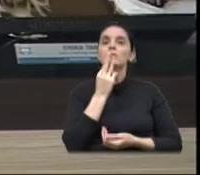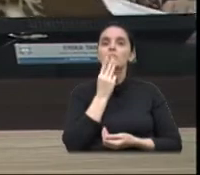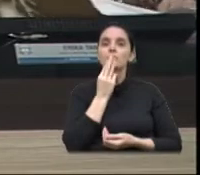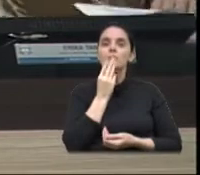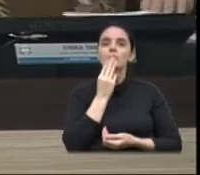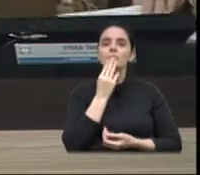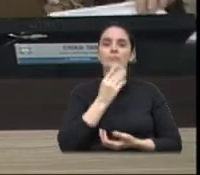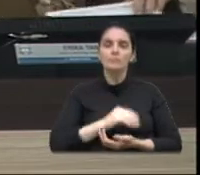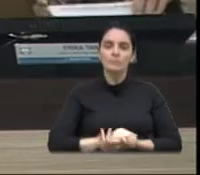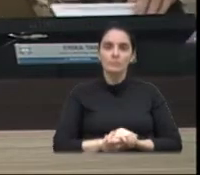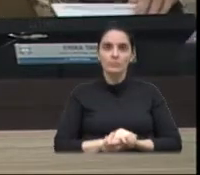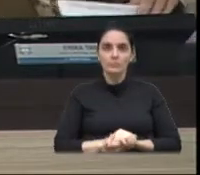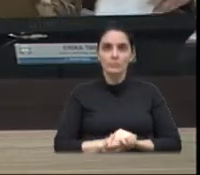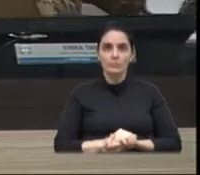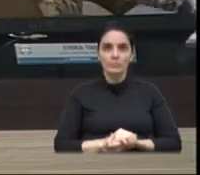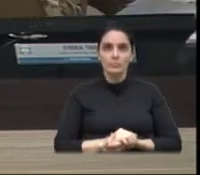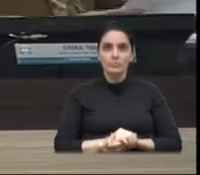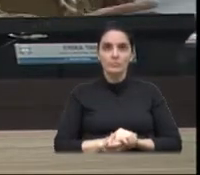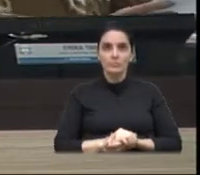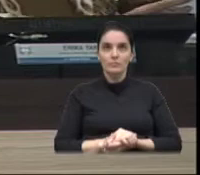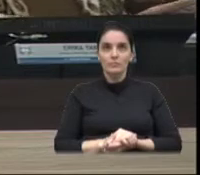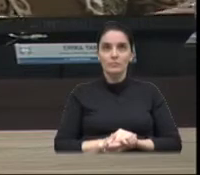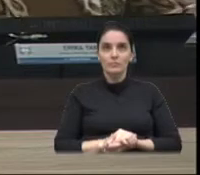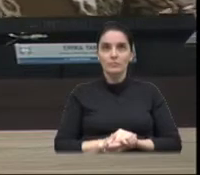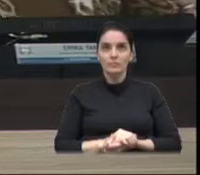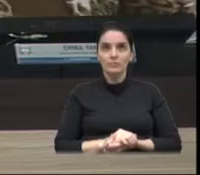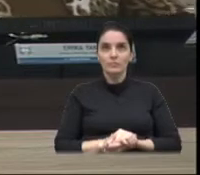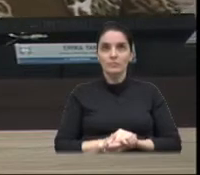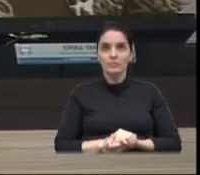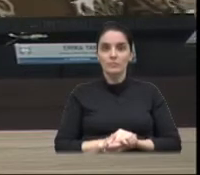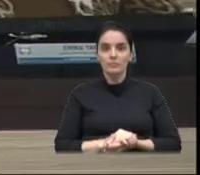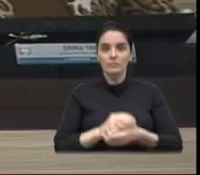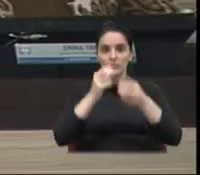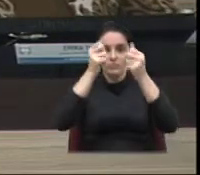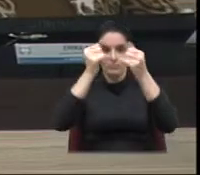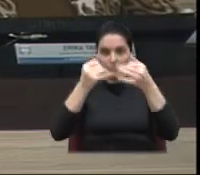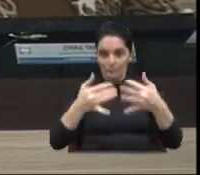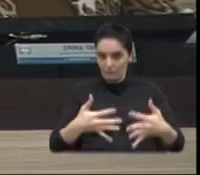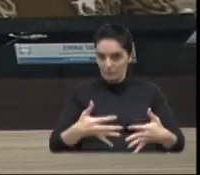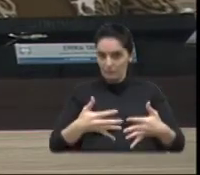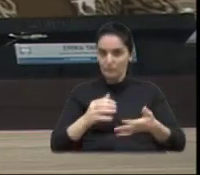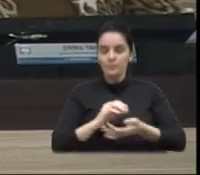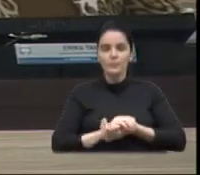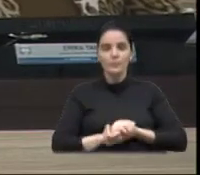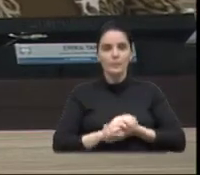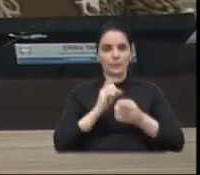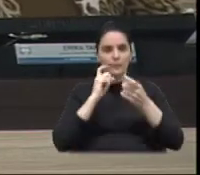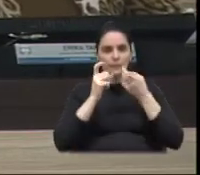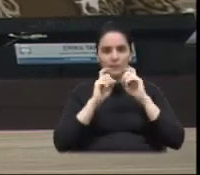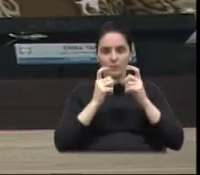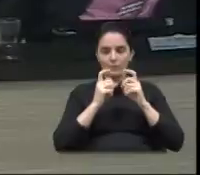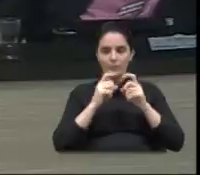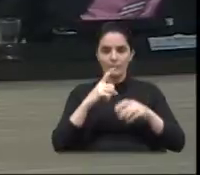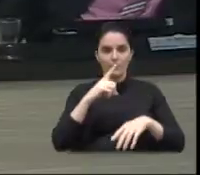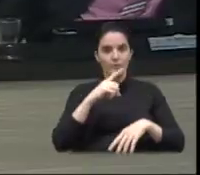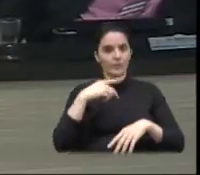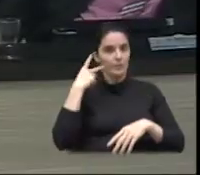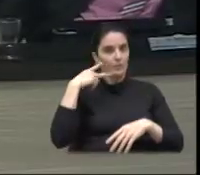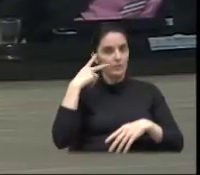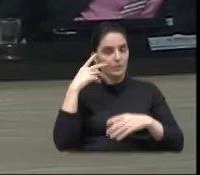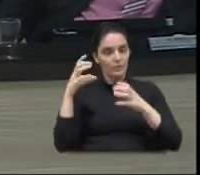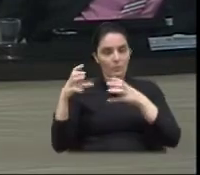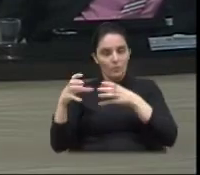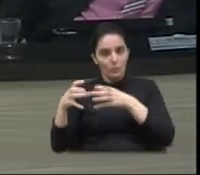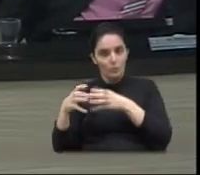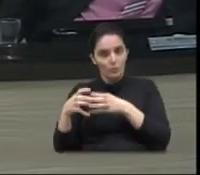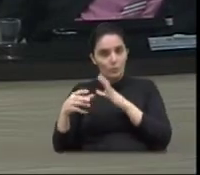Justificativa. Na reunião realizada com os vereadores da Comissão de Saúde